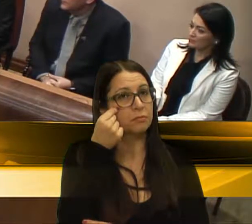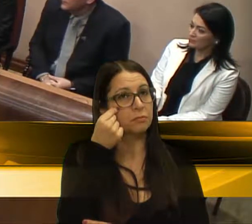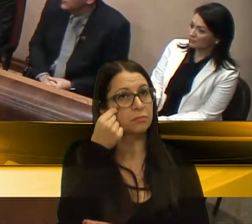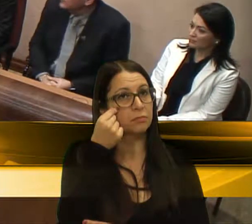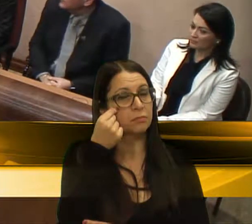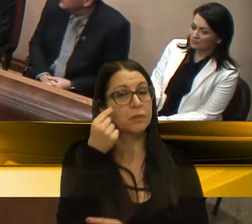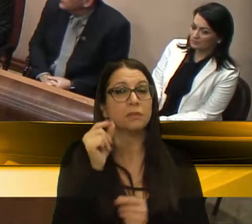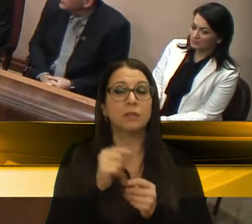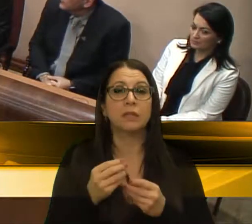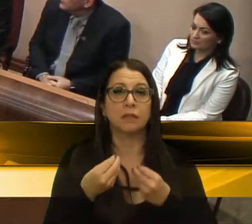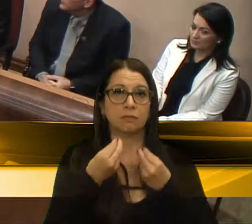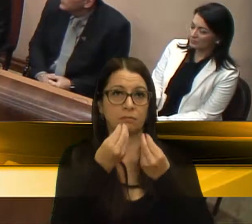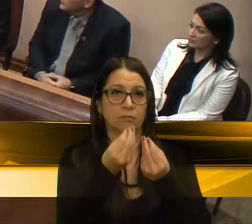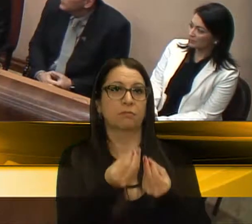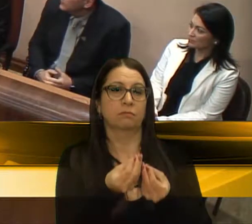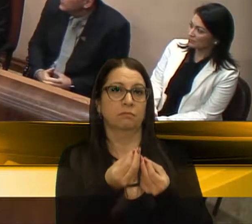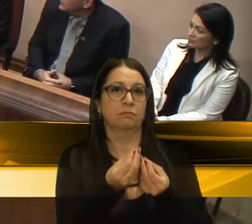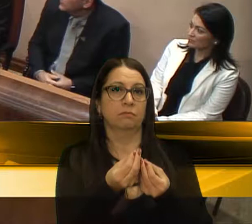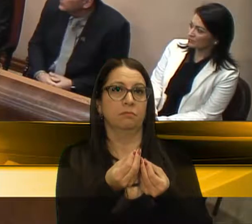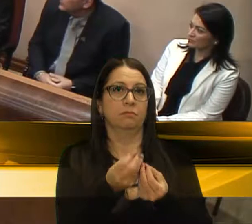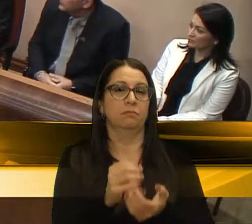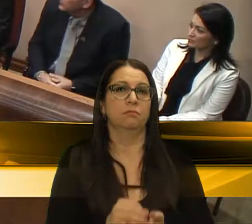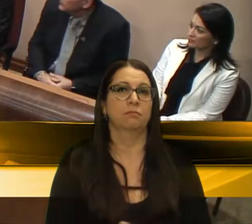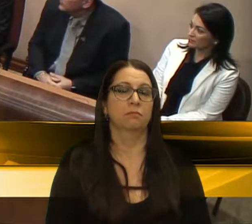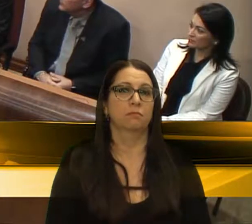para fazer a entrega.